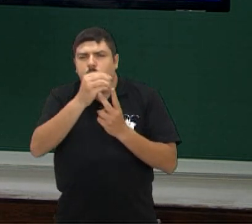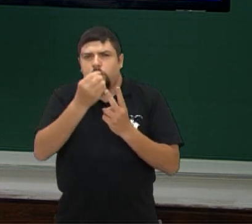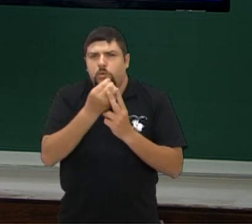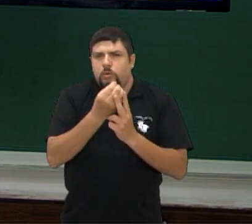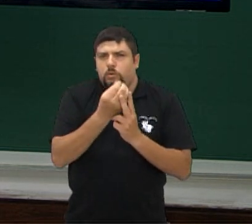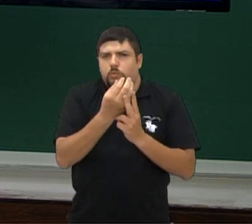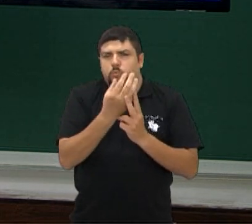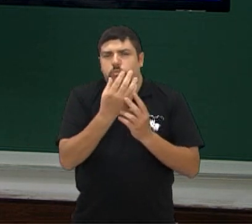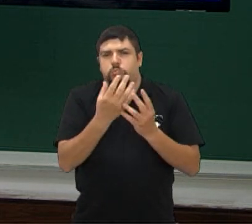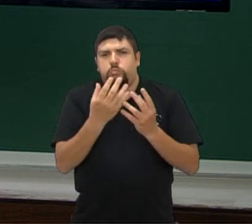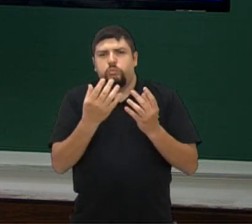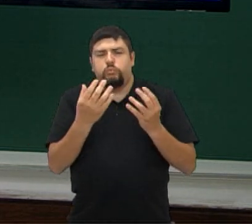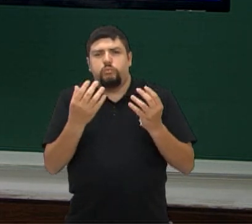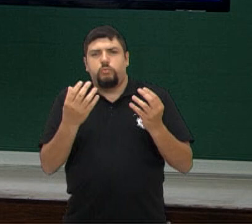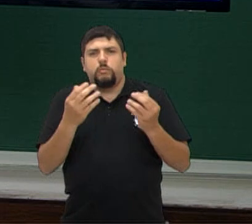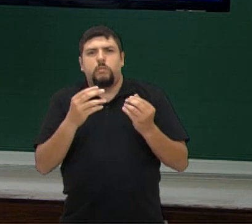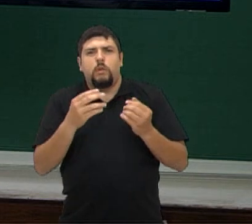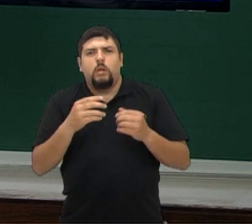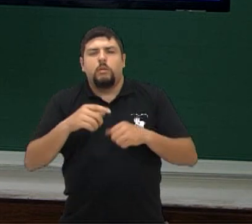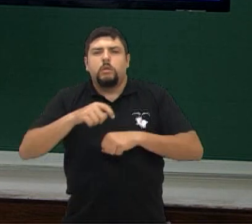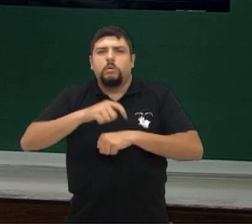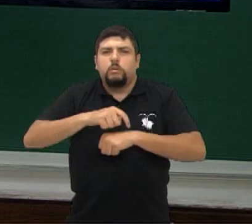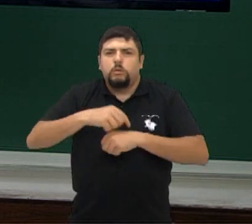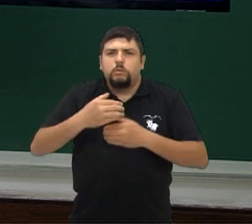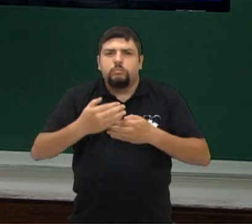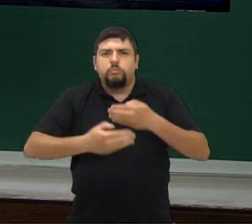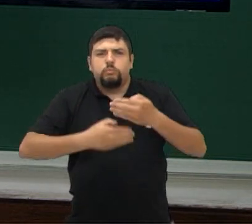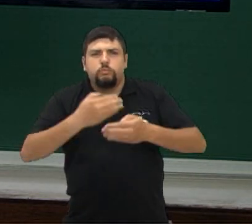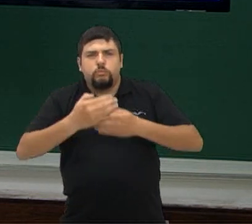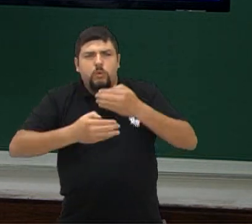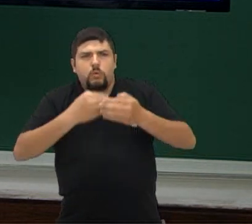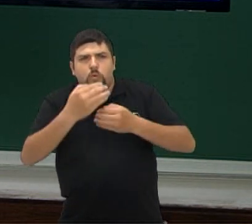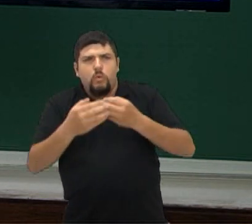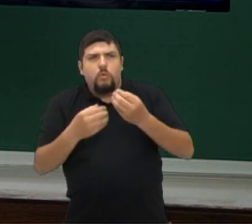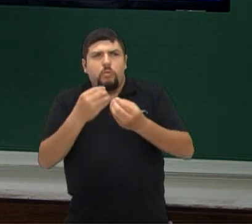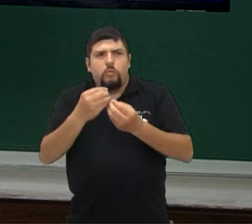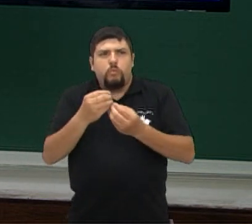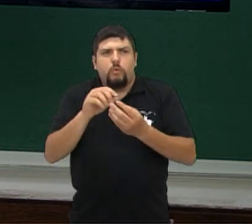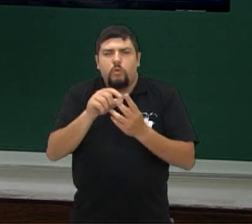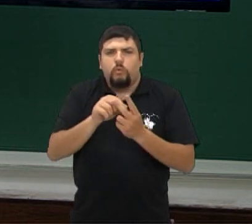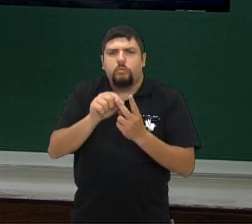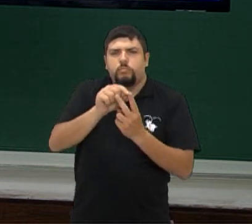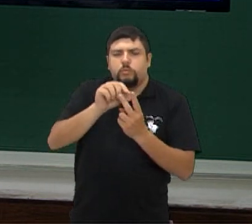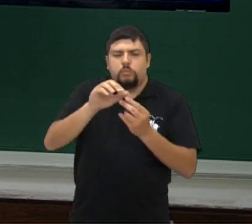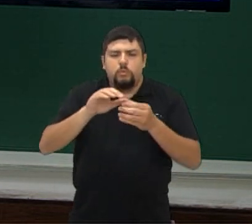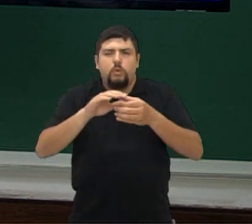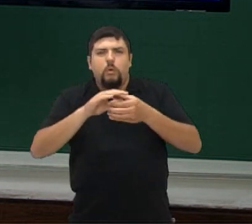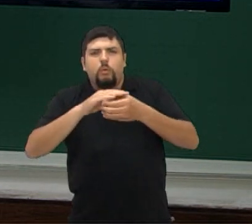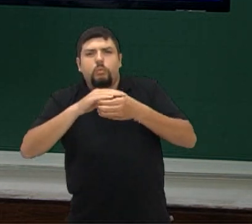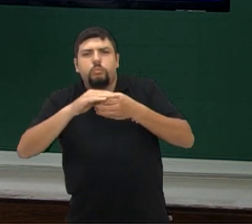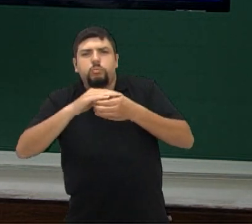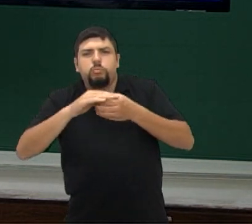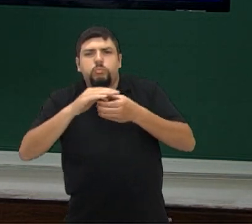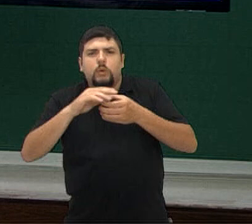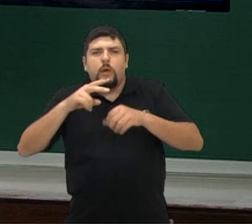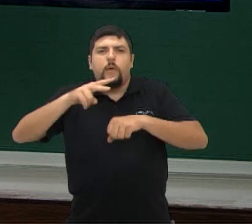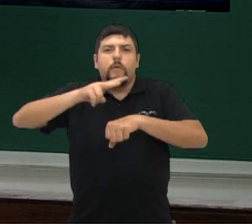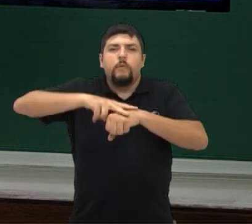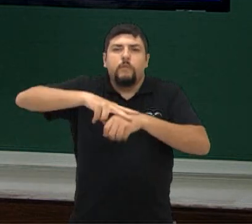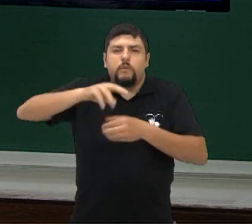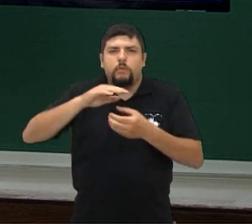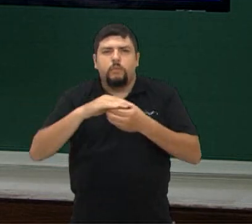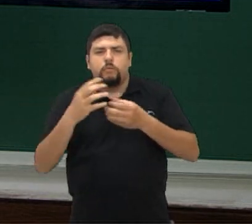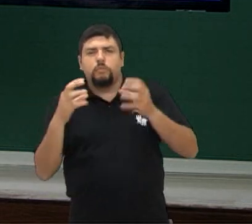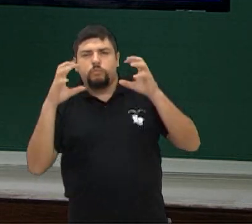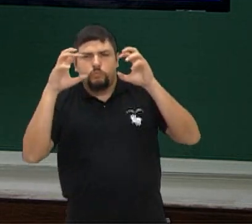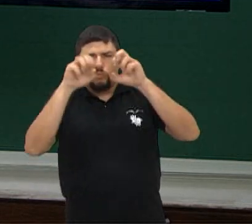evapora e com o tempo do uso, o bulbo da lâmpada, que é aquela parte redondinha do vidro, vai ficando escuro. Quando eu tenho uma